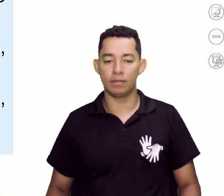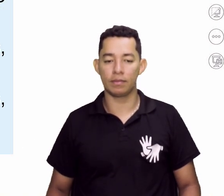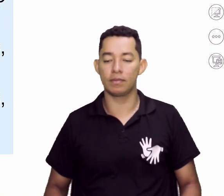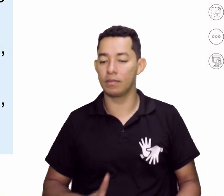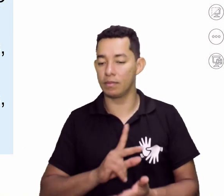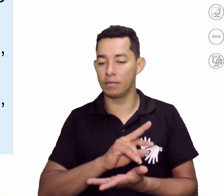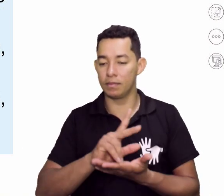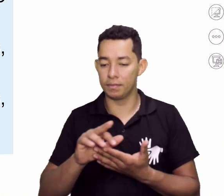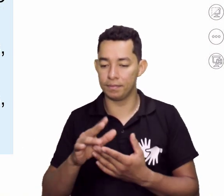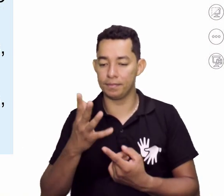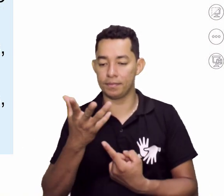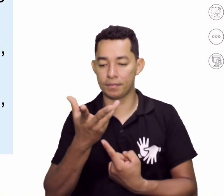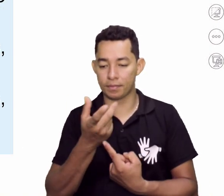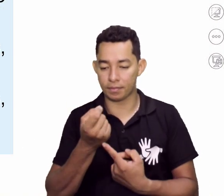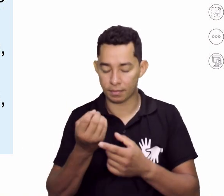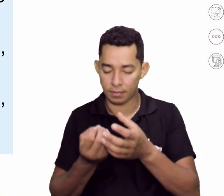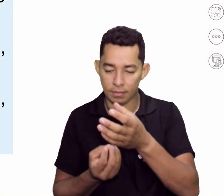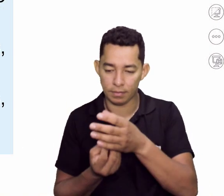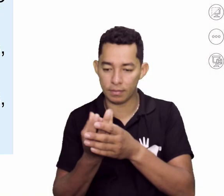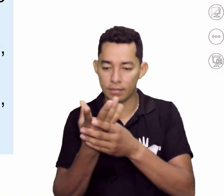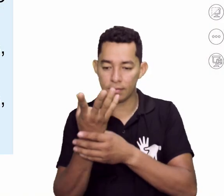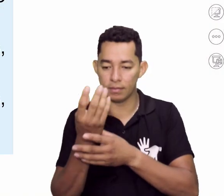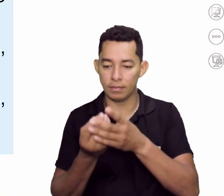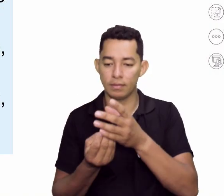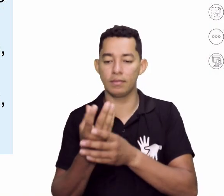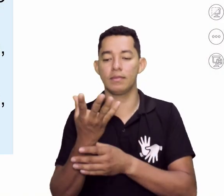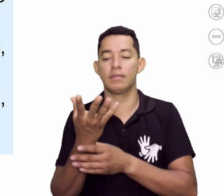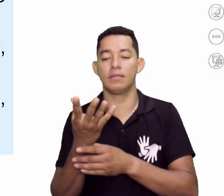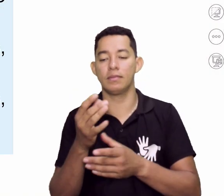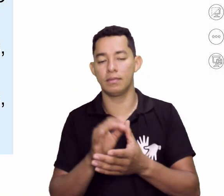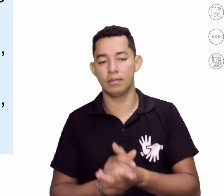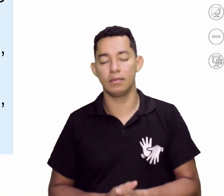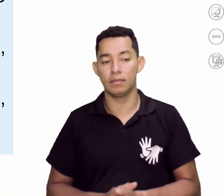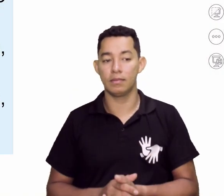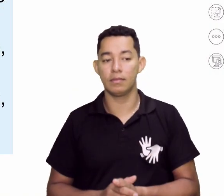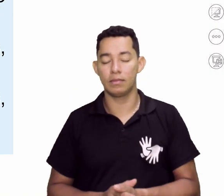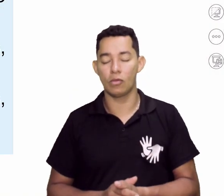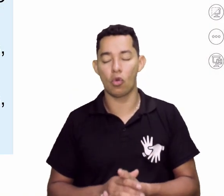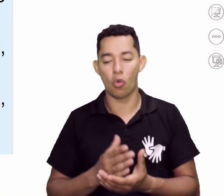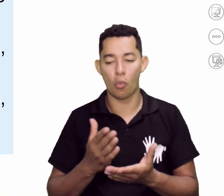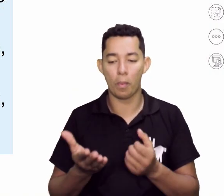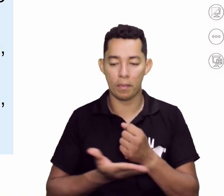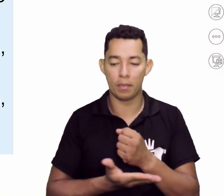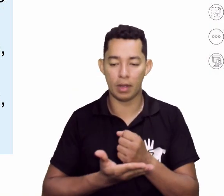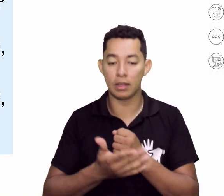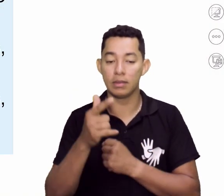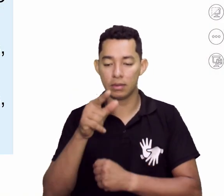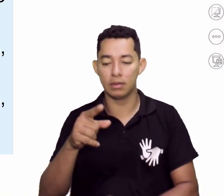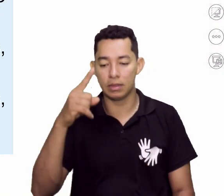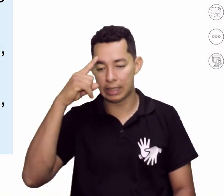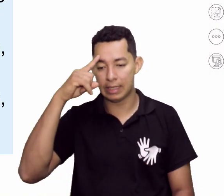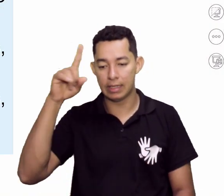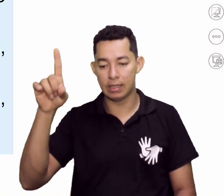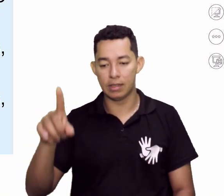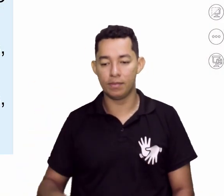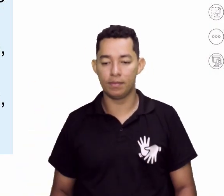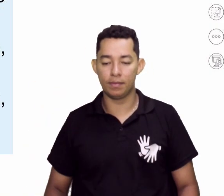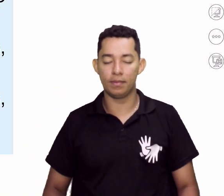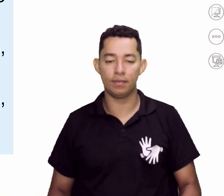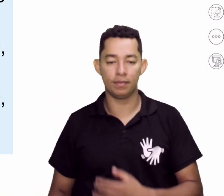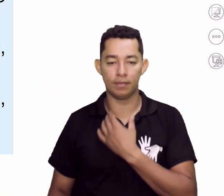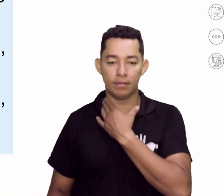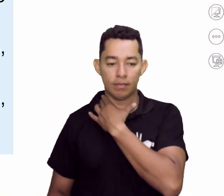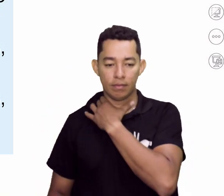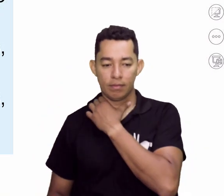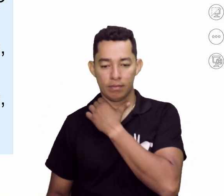várias artes foram surgindo também baseadas nessa ideia, não é? Então, a exposição que teve o sugestivo